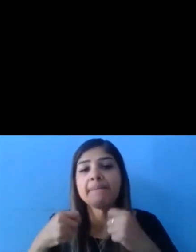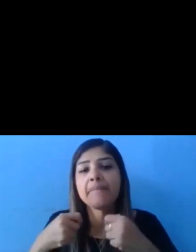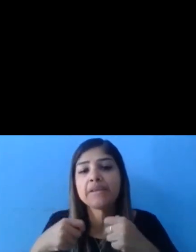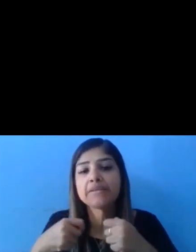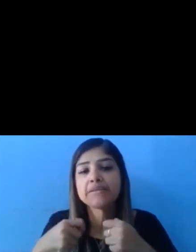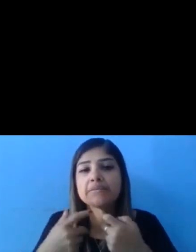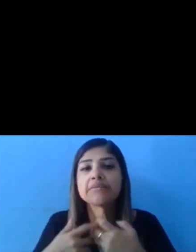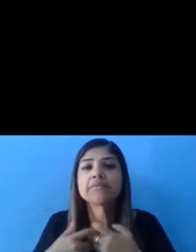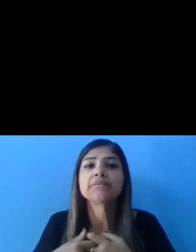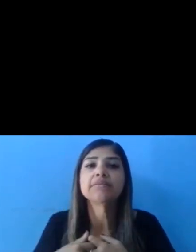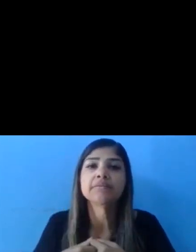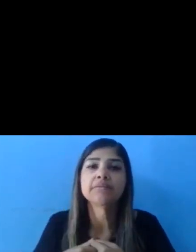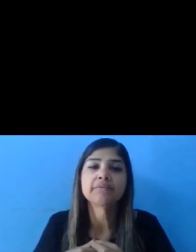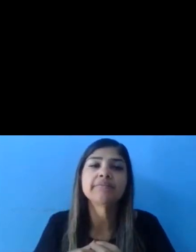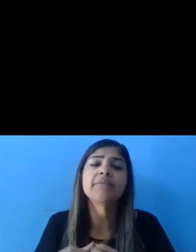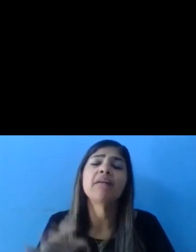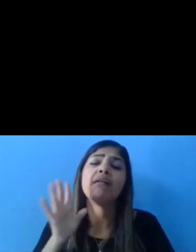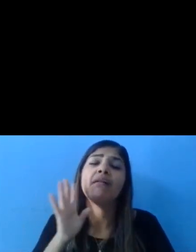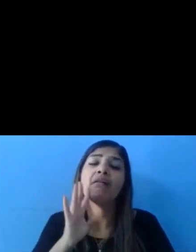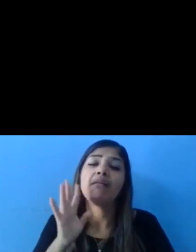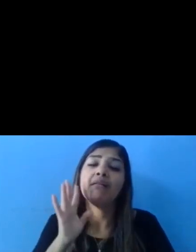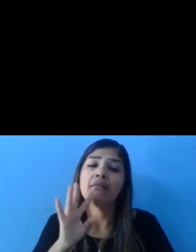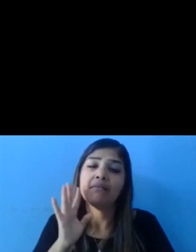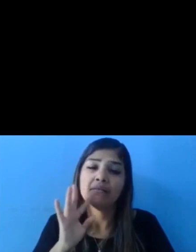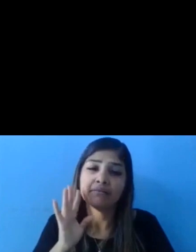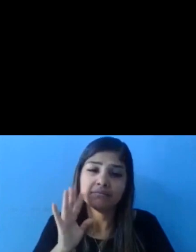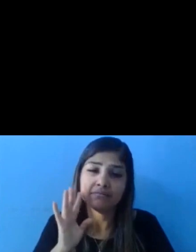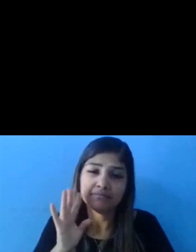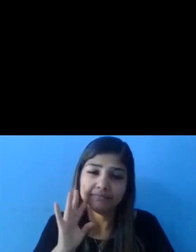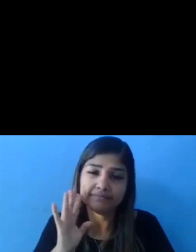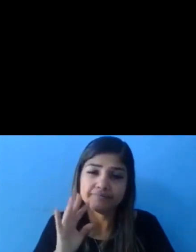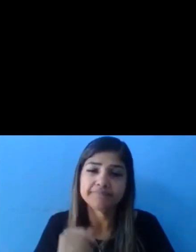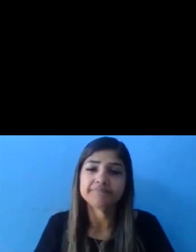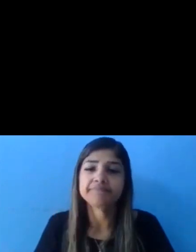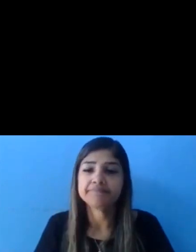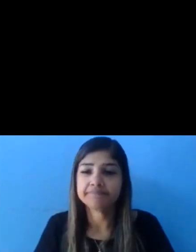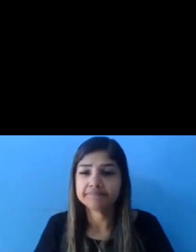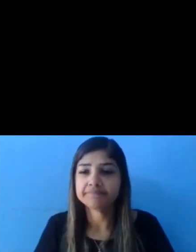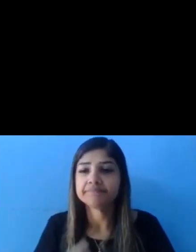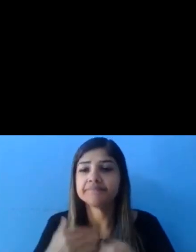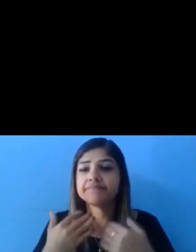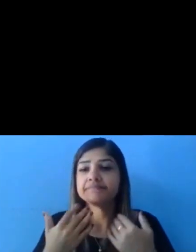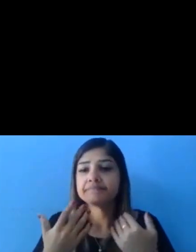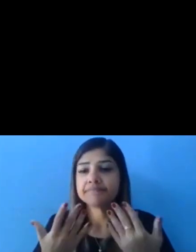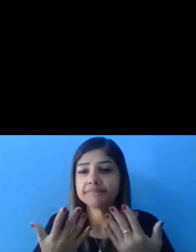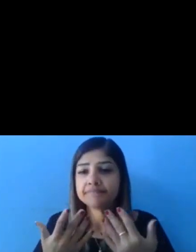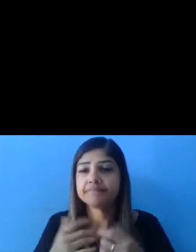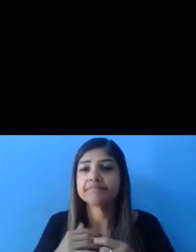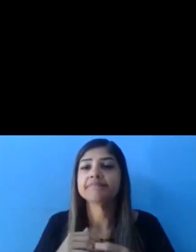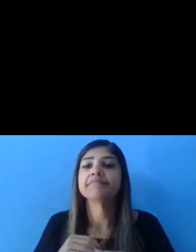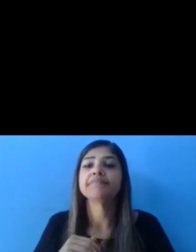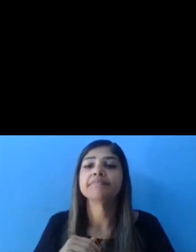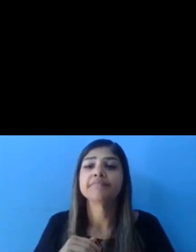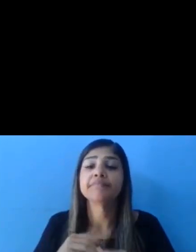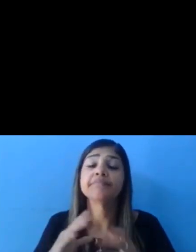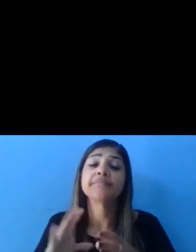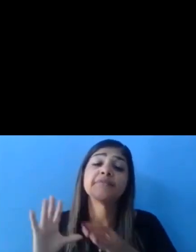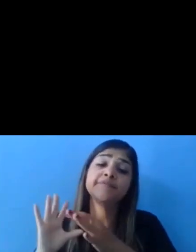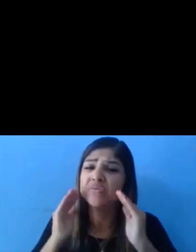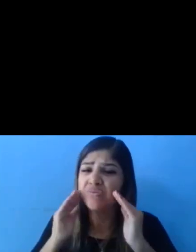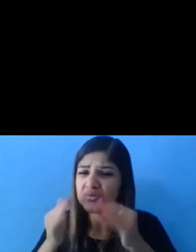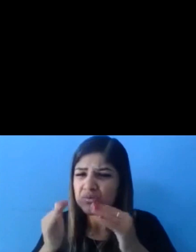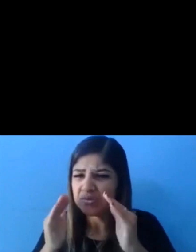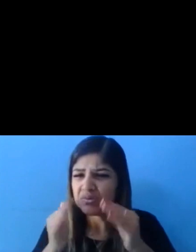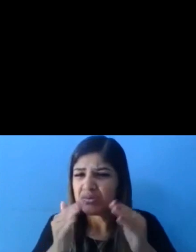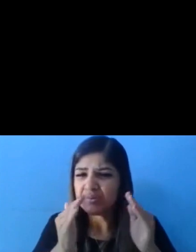numa startup, que eu acho super bacana. Então, você consegue fazer várias coisas do ponto de vista funcional dentro do contexto de um